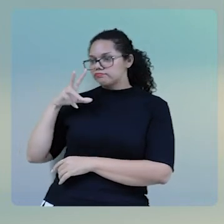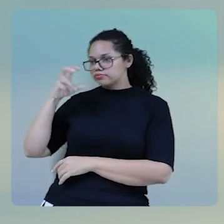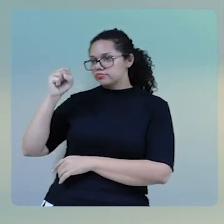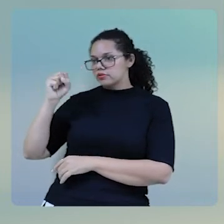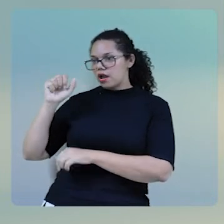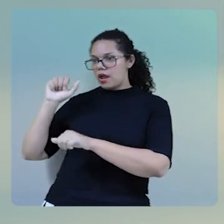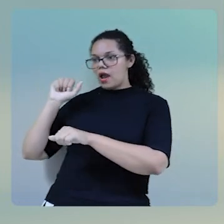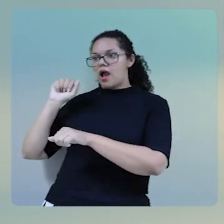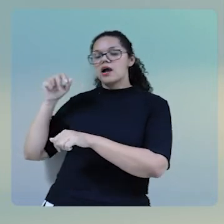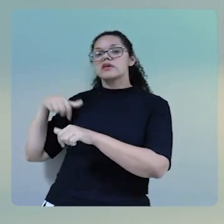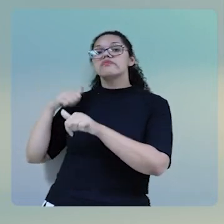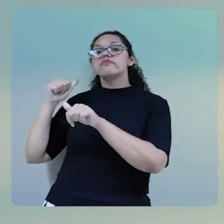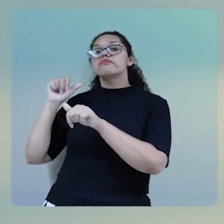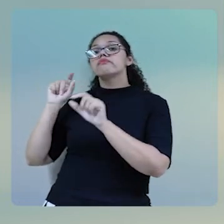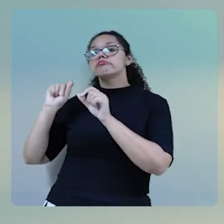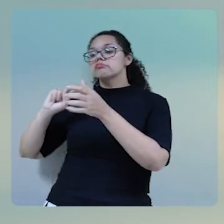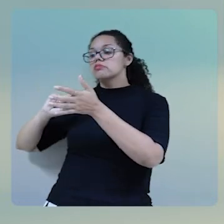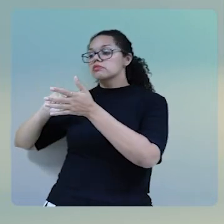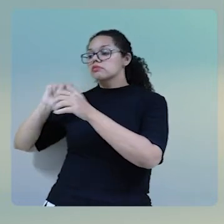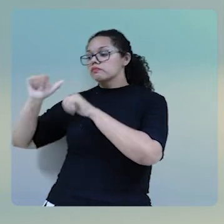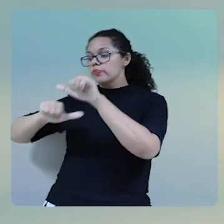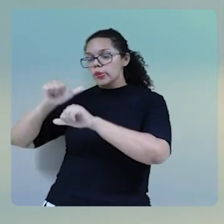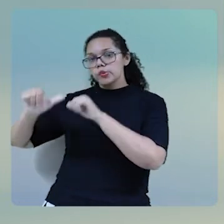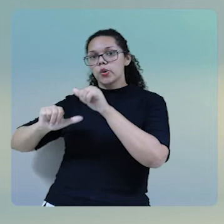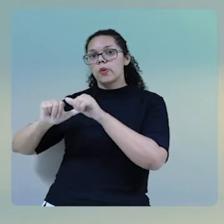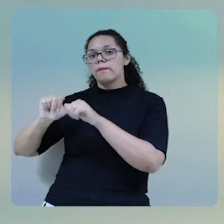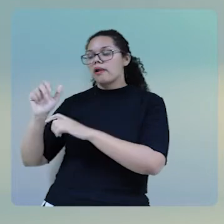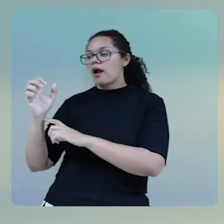toda energia térmica. Vamos ler o item A, o que ele está dizendo.